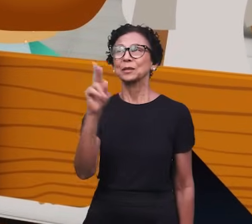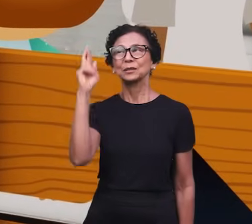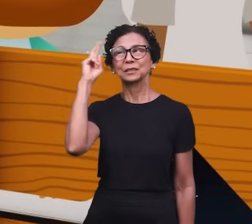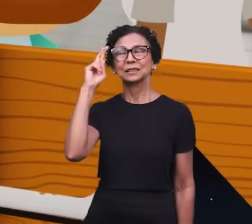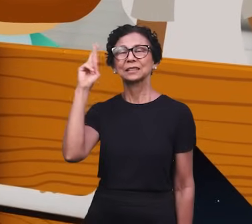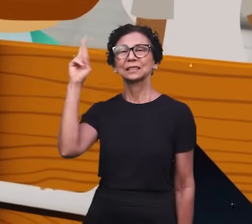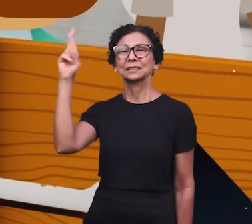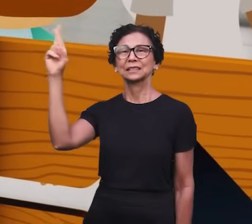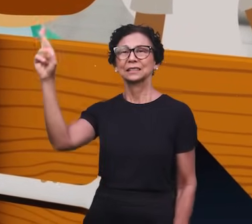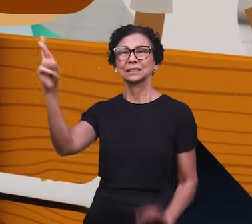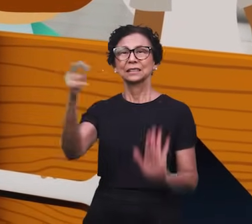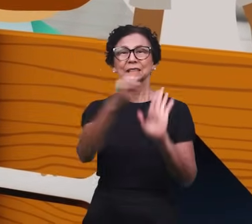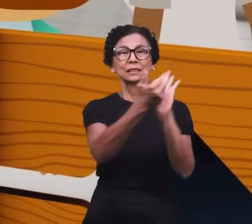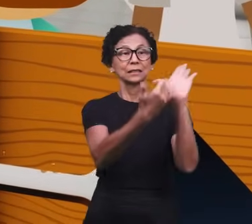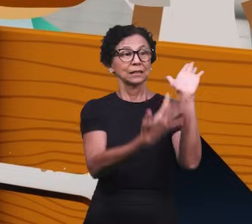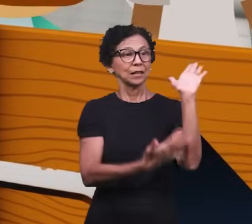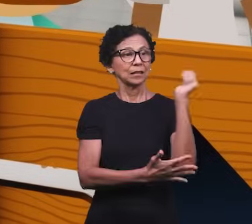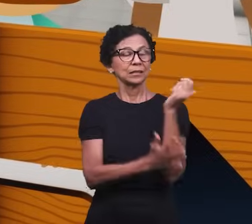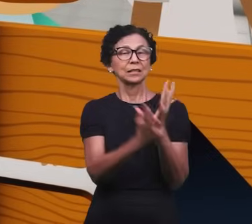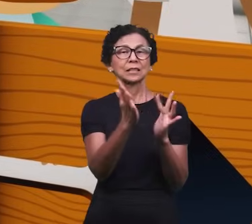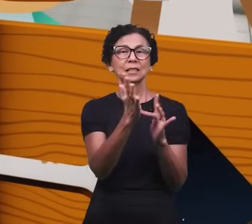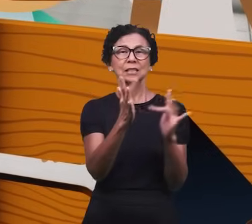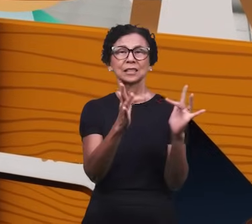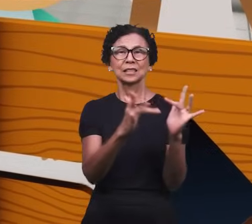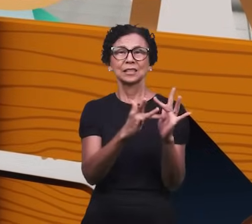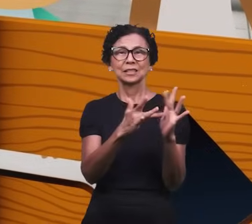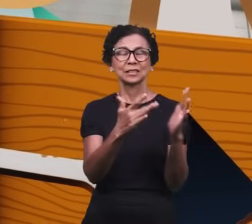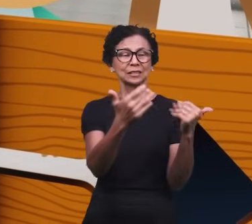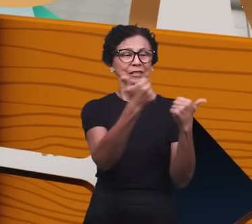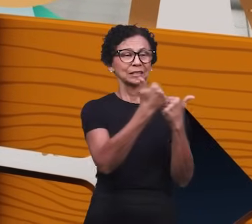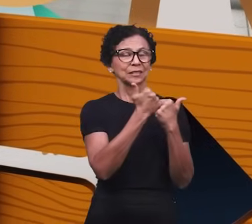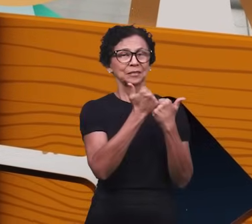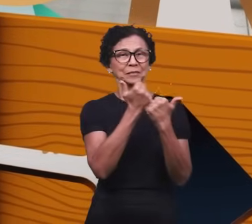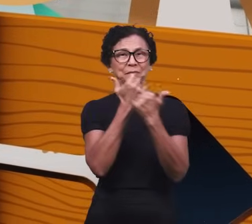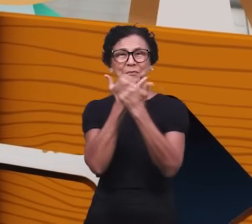pois o teu sangue me limpou.